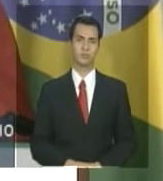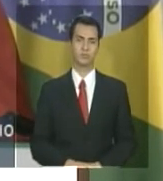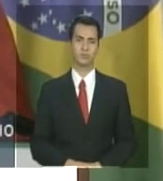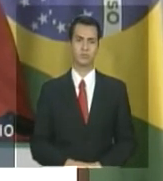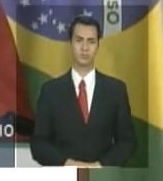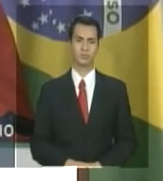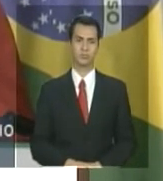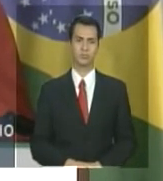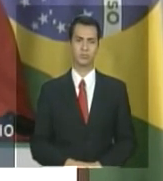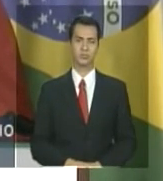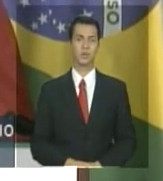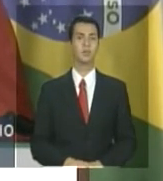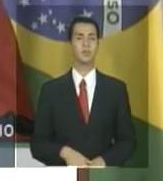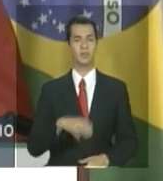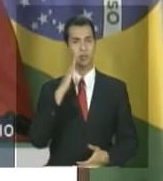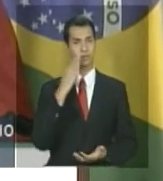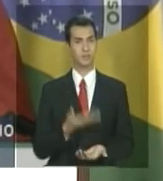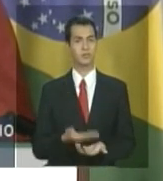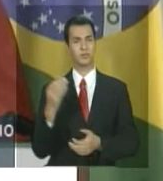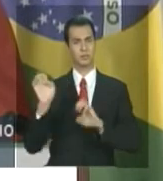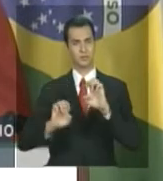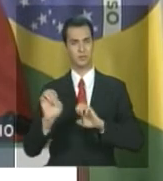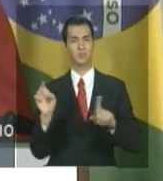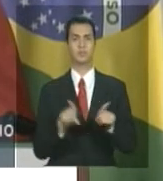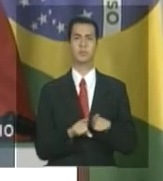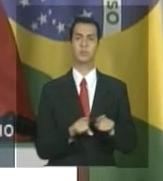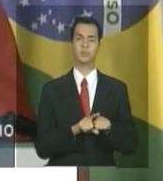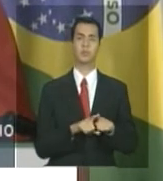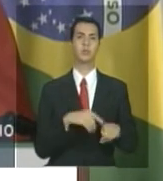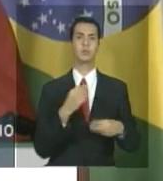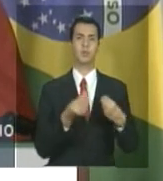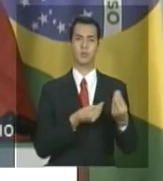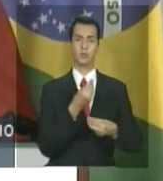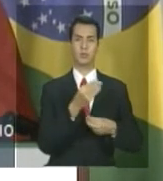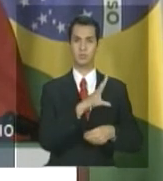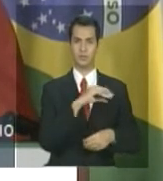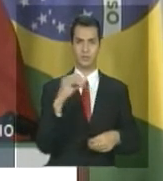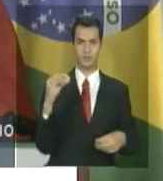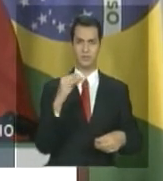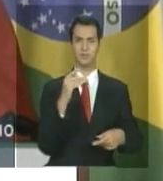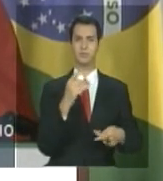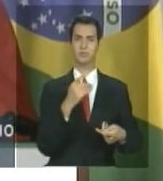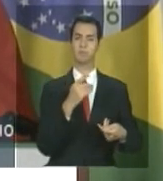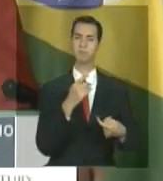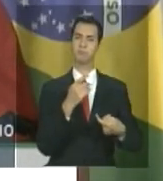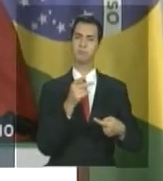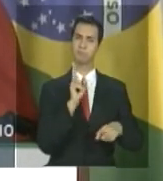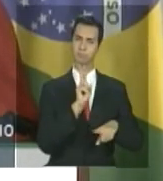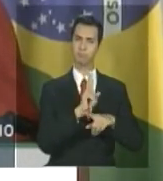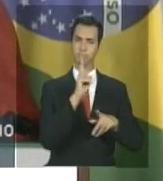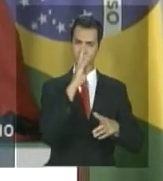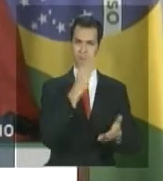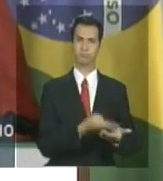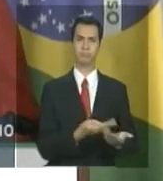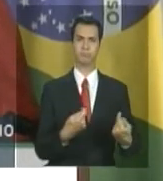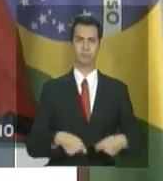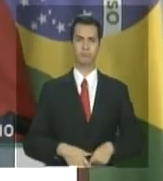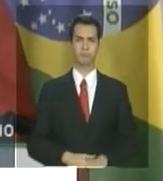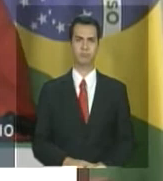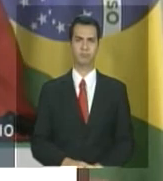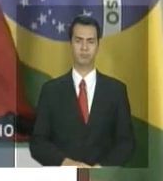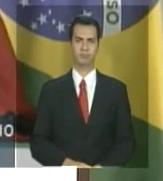dos empresários e do nosso mundo acadêmico. O Brasil, como os senhores sabem,